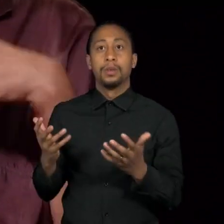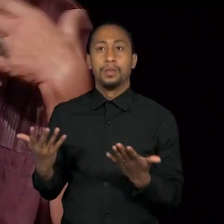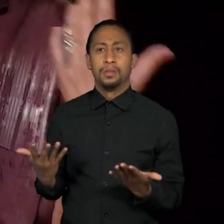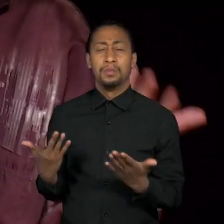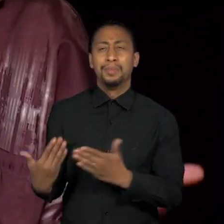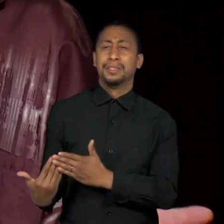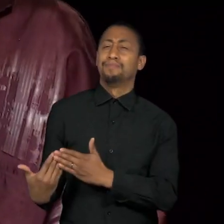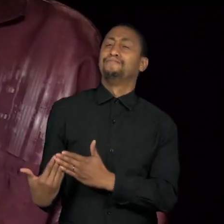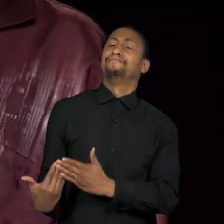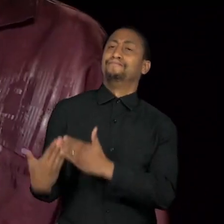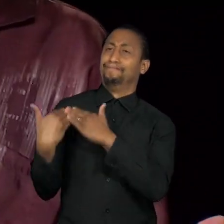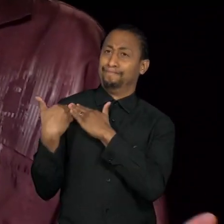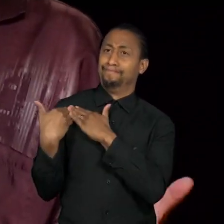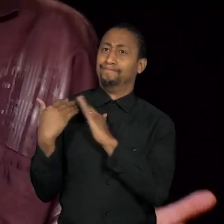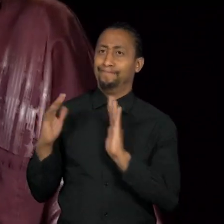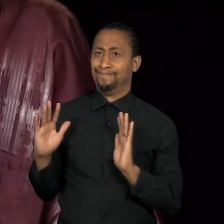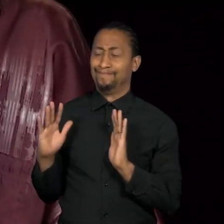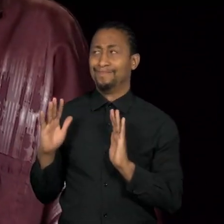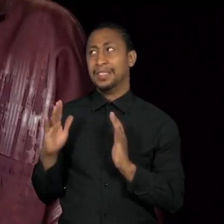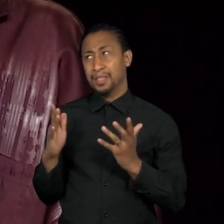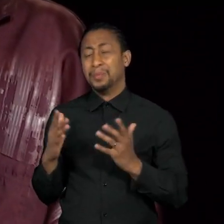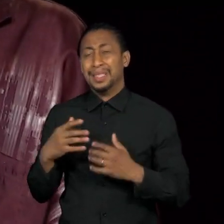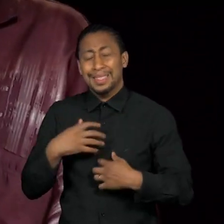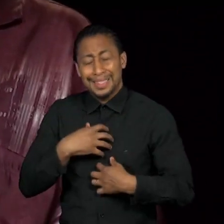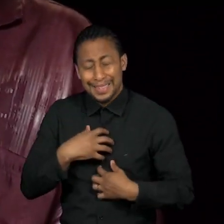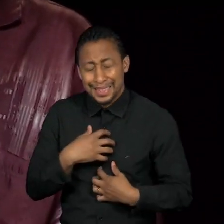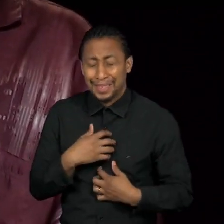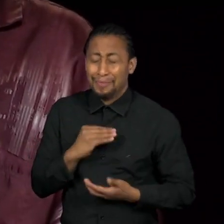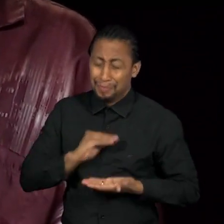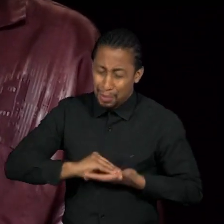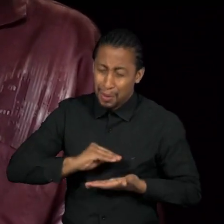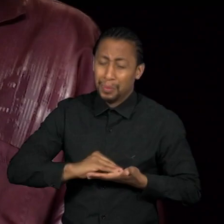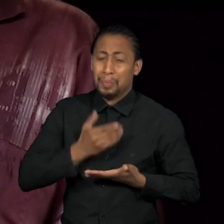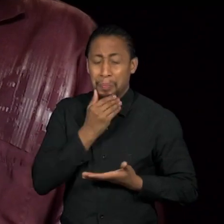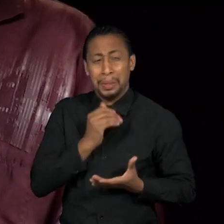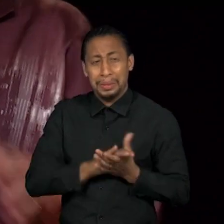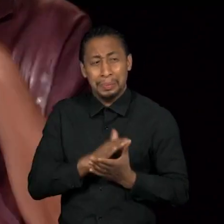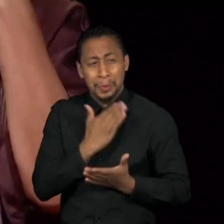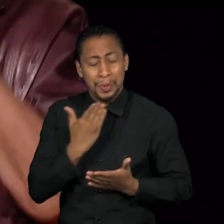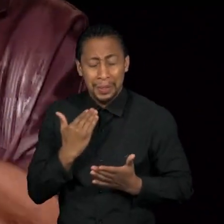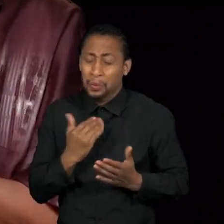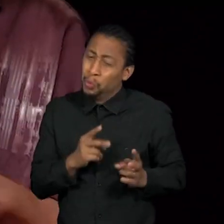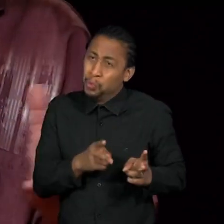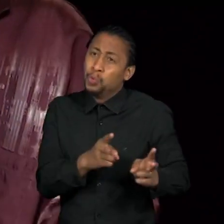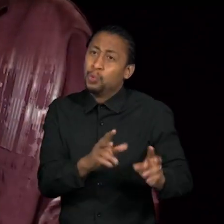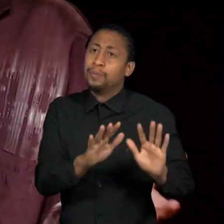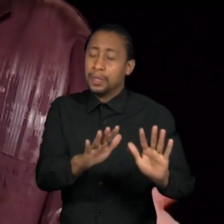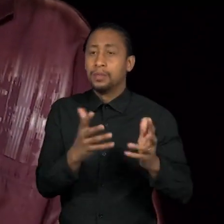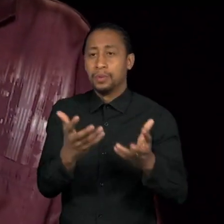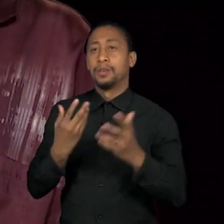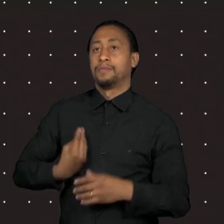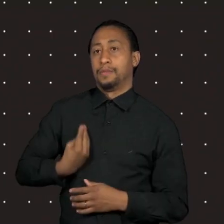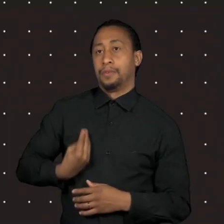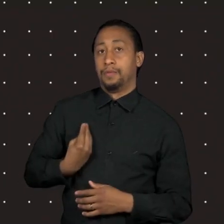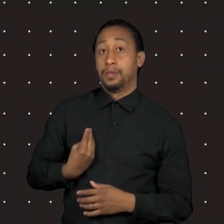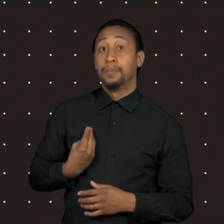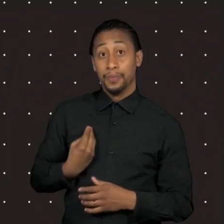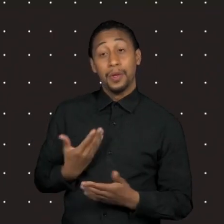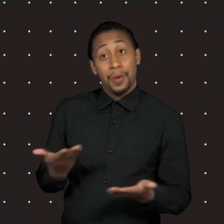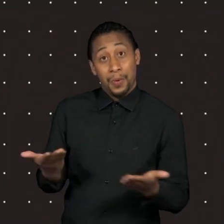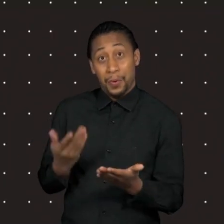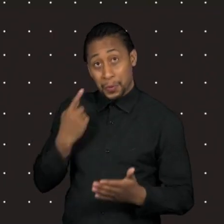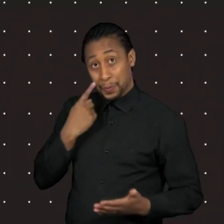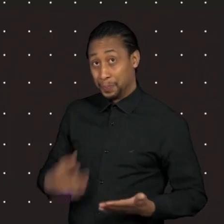a ferida não cura, mas essa dor, né, como um peso. E essa virou a cena que eu mais gosto do hoje, assim,